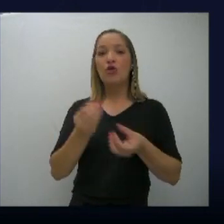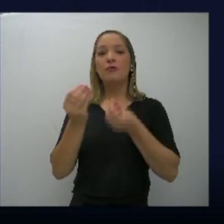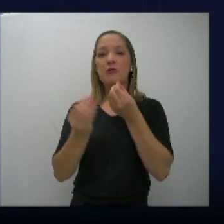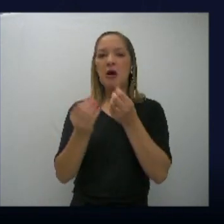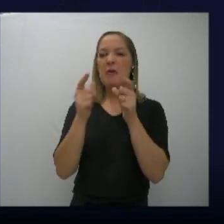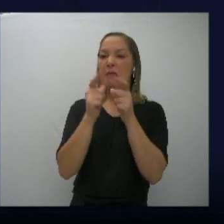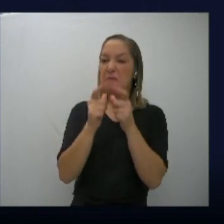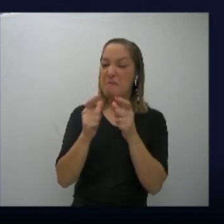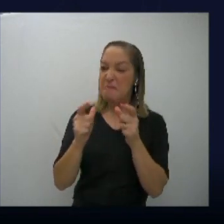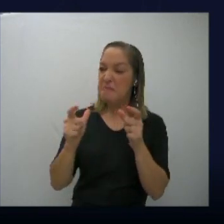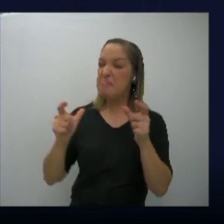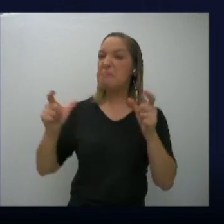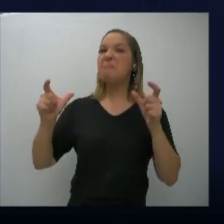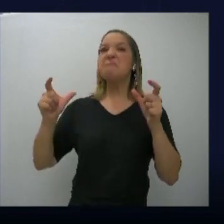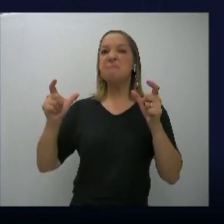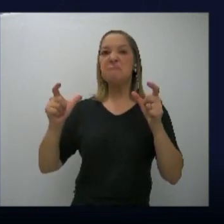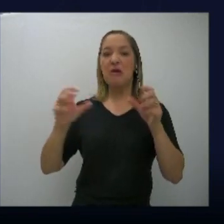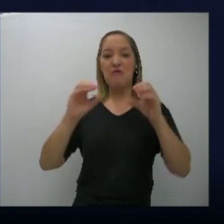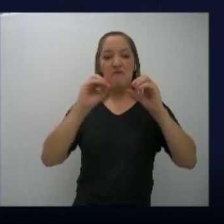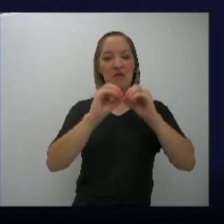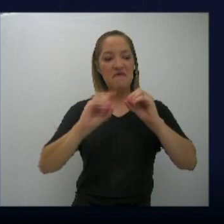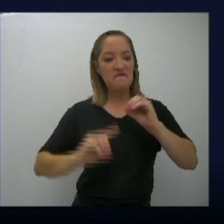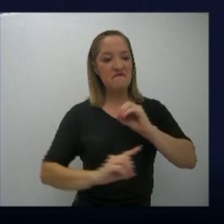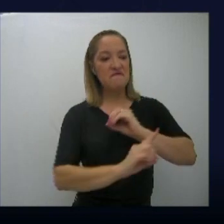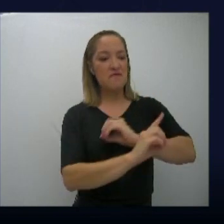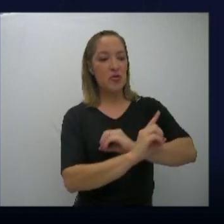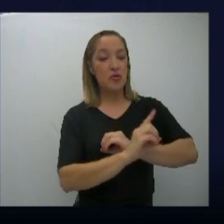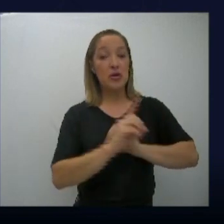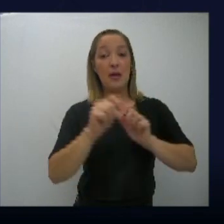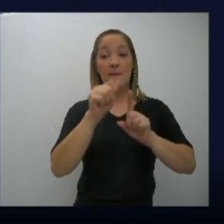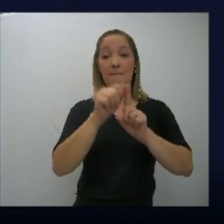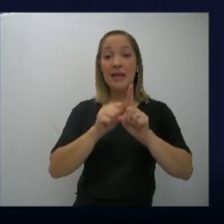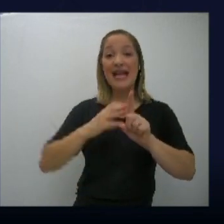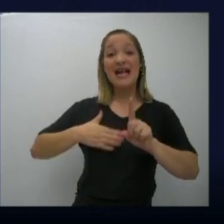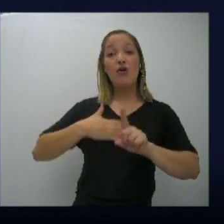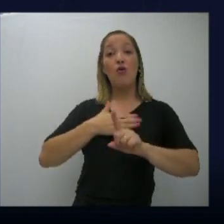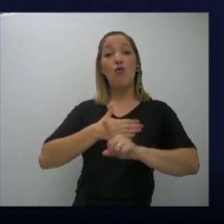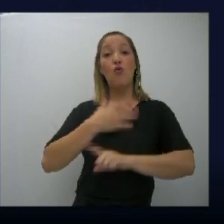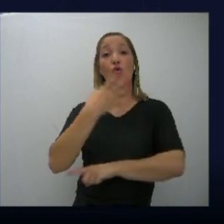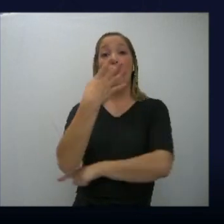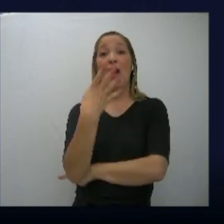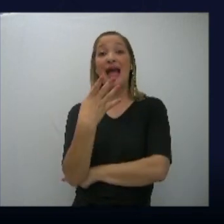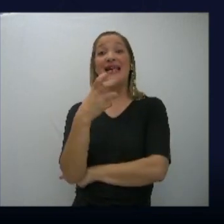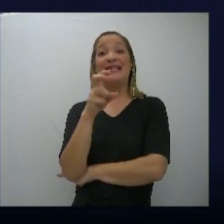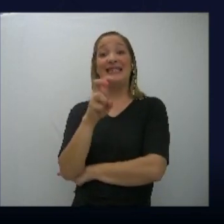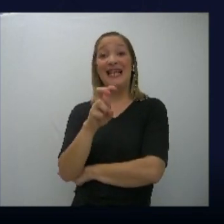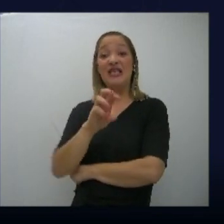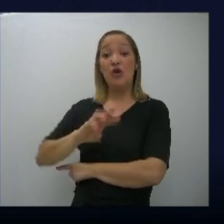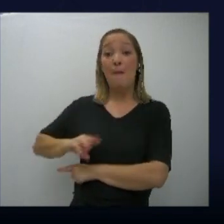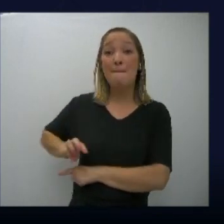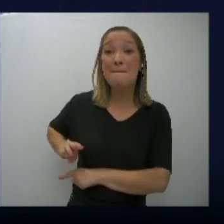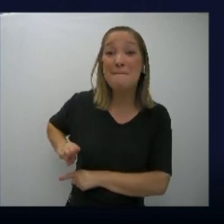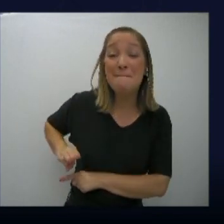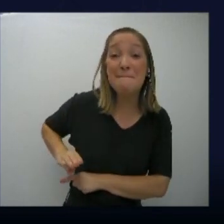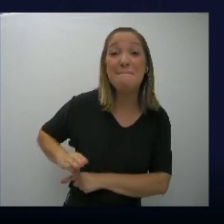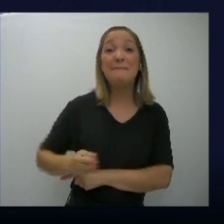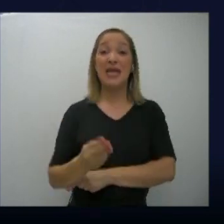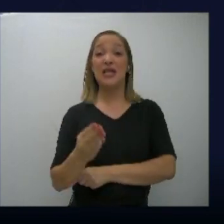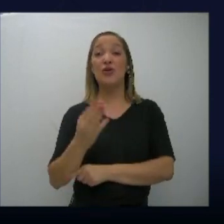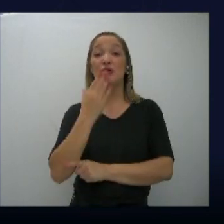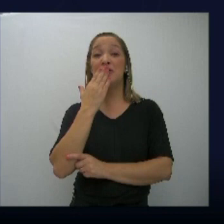cresceu muito iFood faz parente em agosto é o continuar que a gente falou 45 quase milhões de pedidos em agosto hoje é muito mais